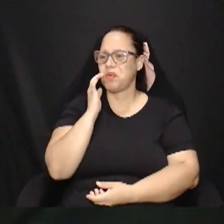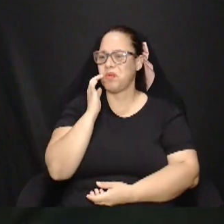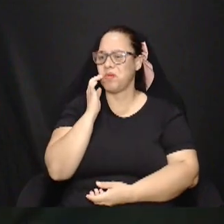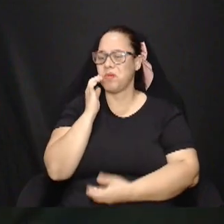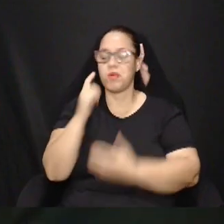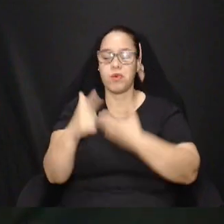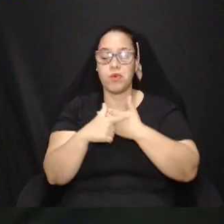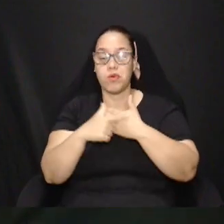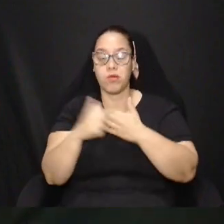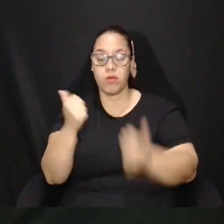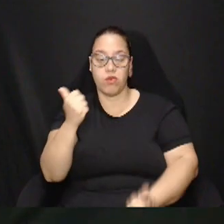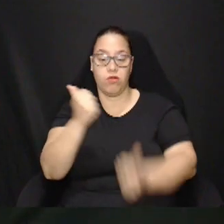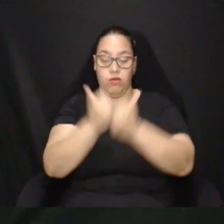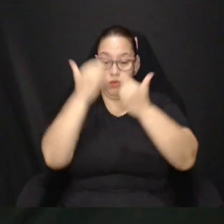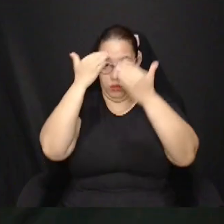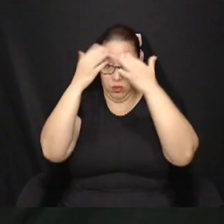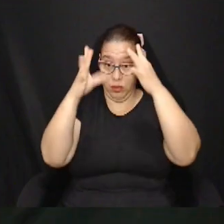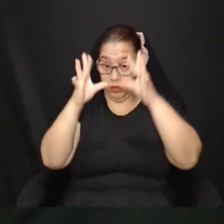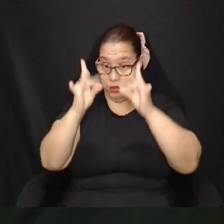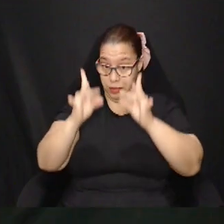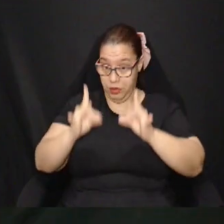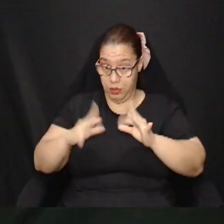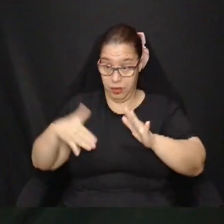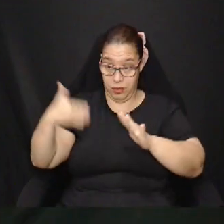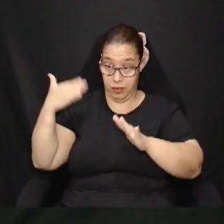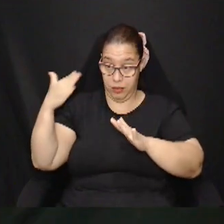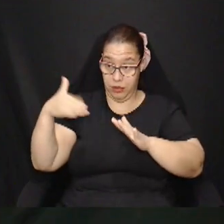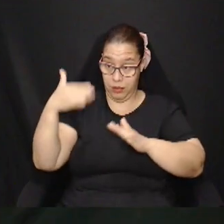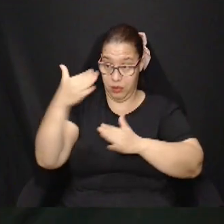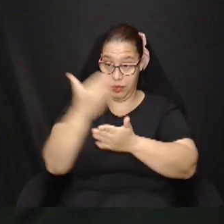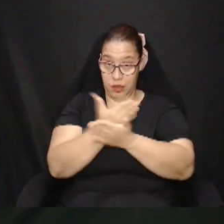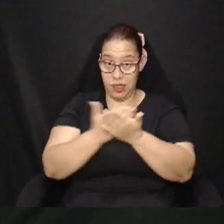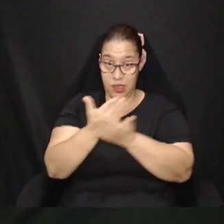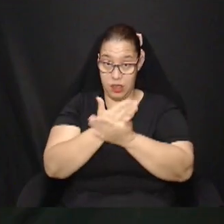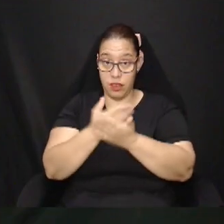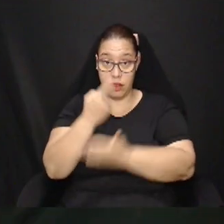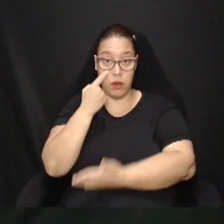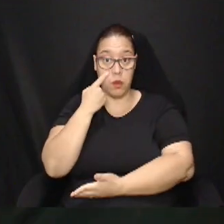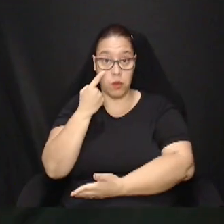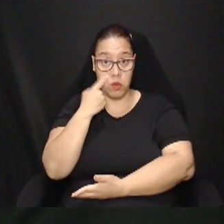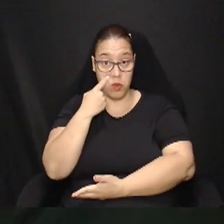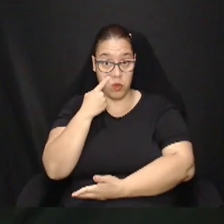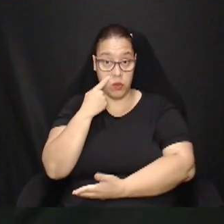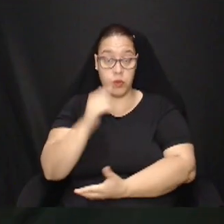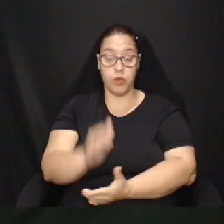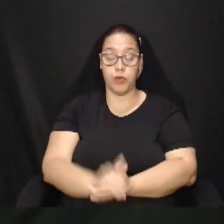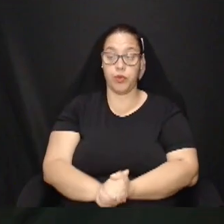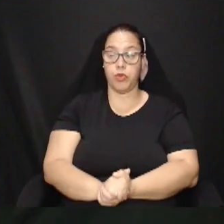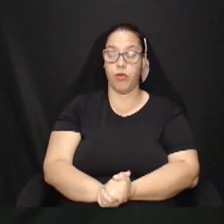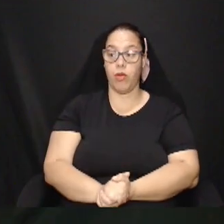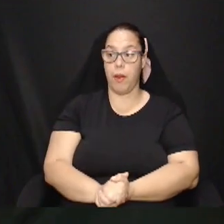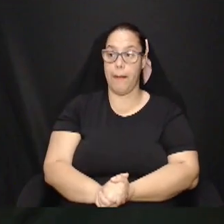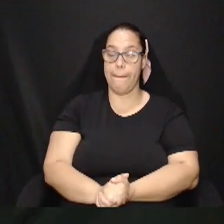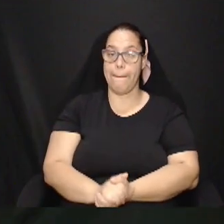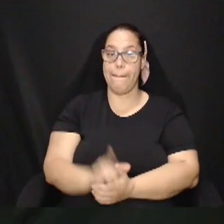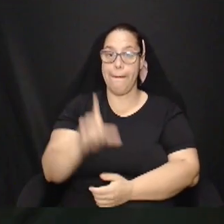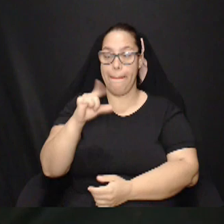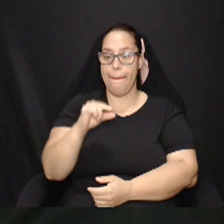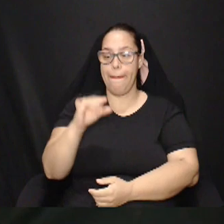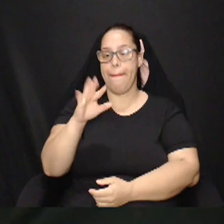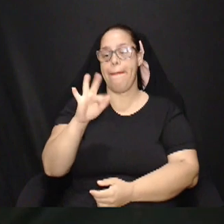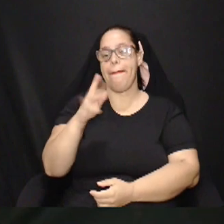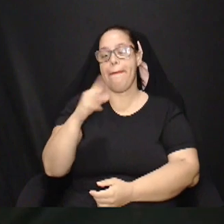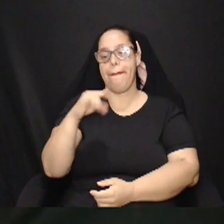psicológico especializado ao longo dos tratamentos? Você veja bem, quando a gente fala dessa questão da baixa fertilidade e da questão da